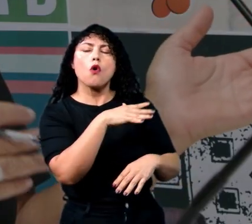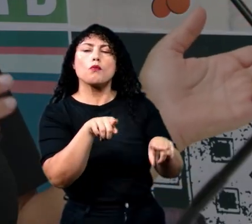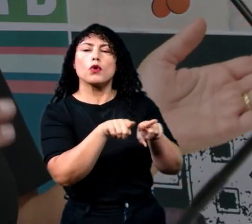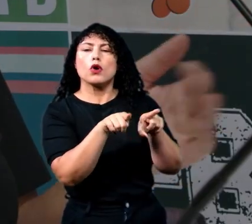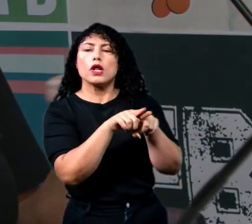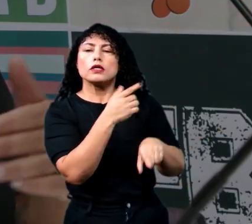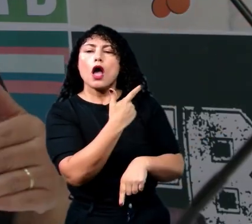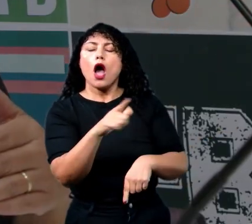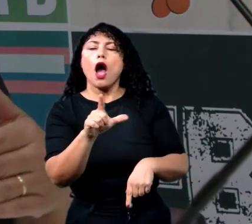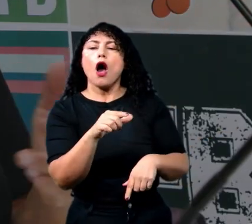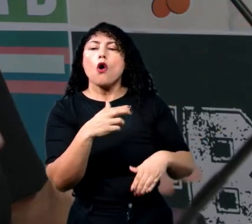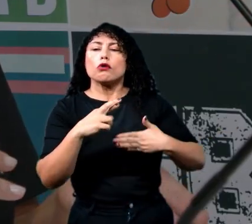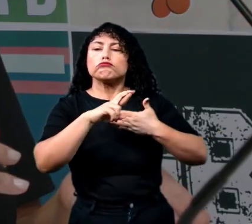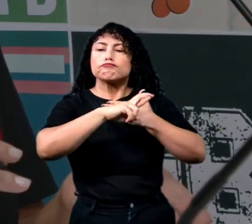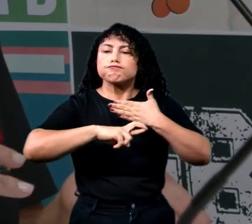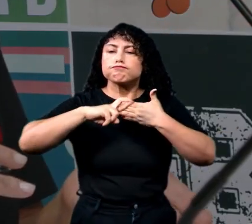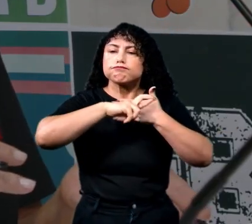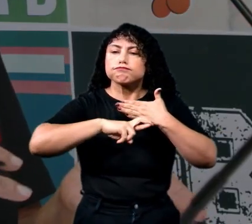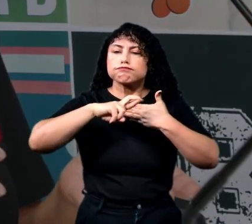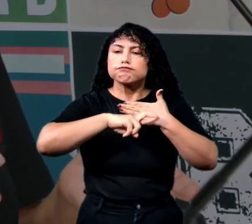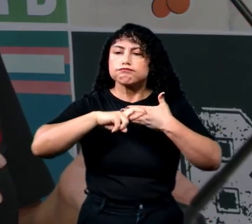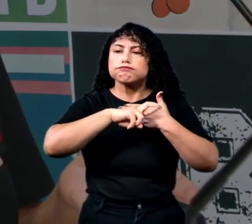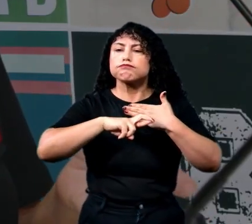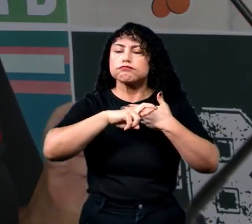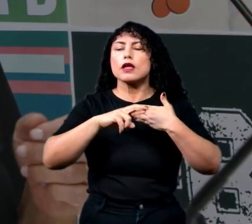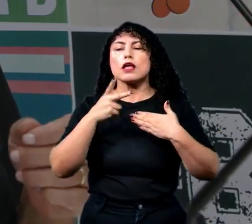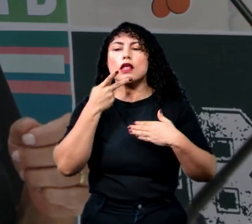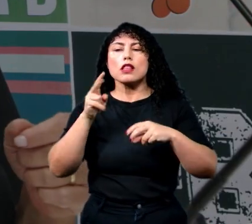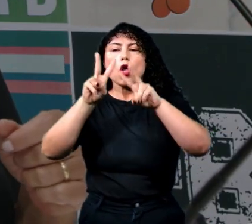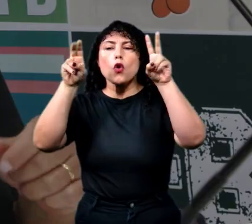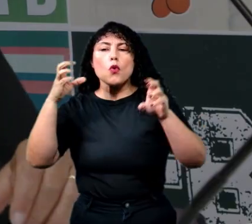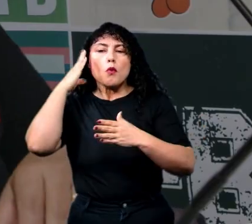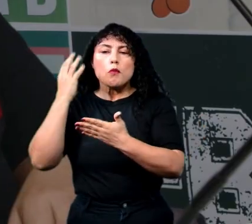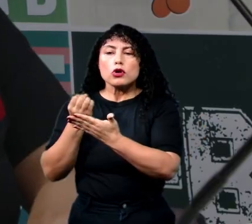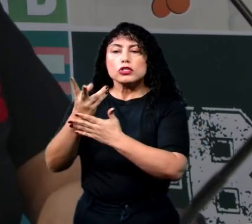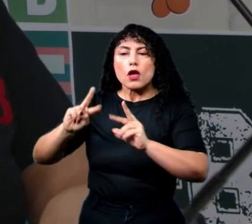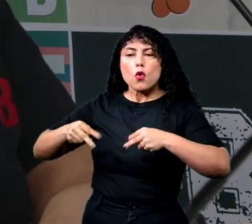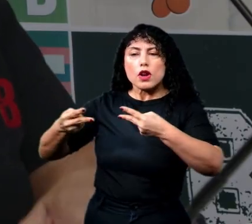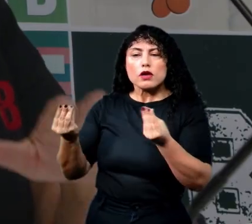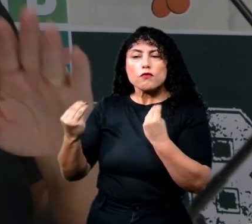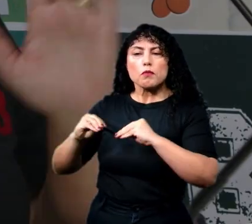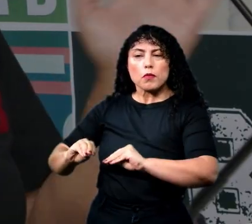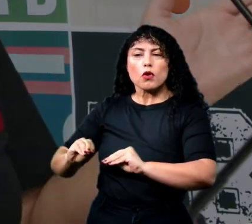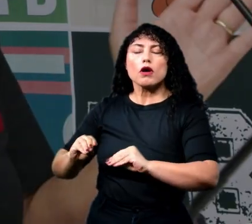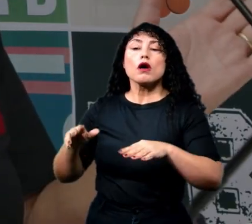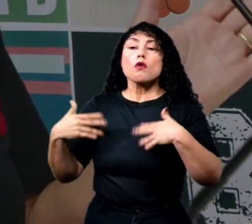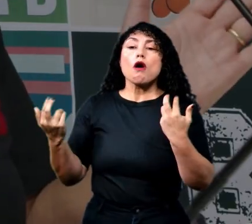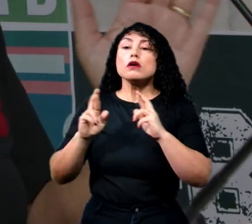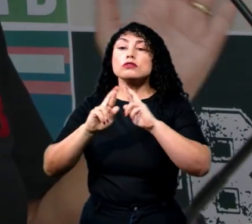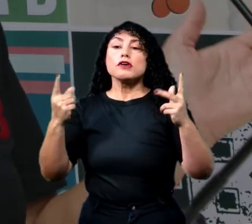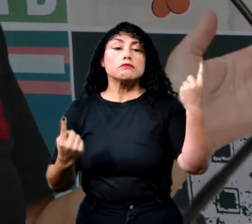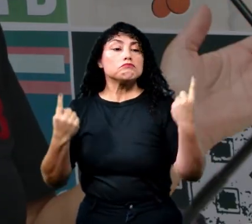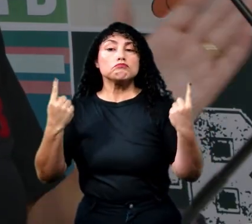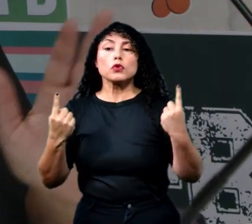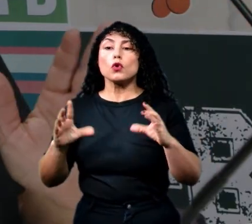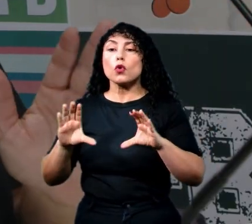que é uma outra instância que nós temos um podcast também sobre a corregedoria, vamos colocar o link. Qual é a diferença entre elas, comissão